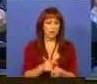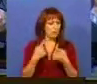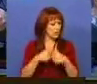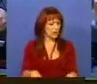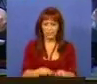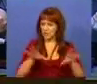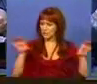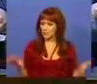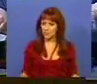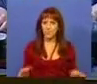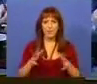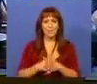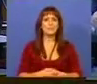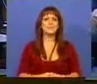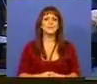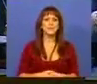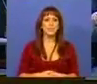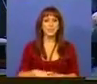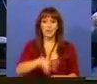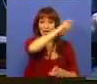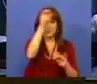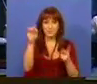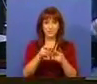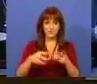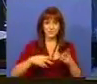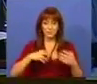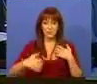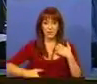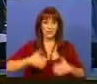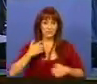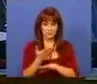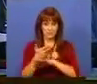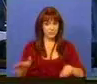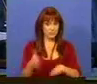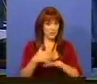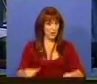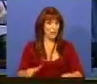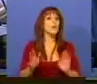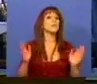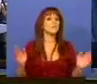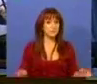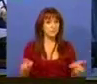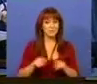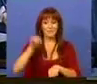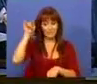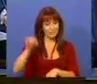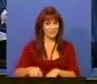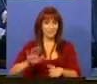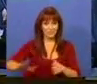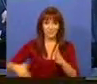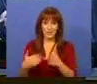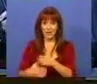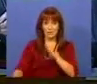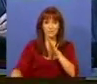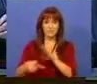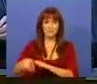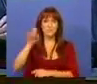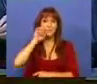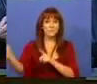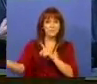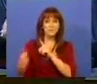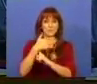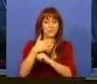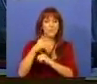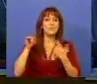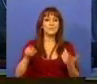contrário. A terceira inquietação que nos separa sem remissão desta proposta de lei de defesa